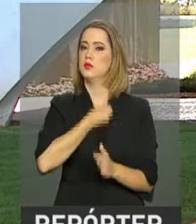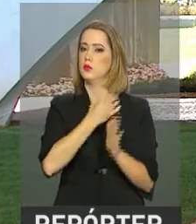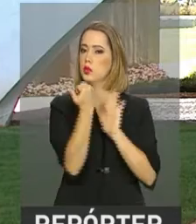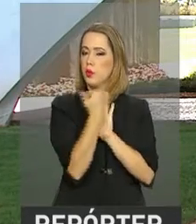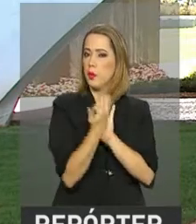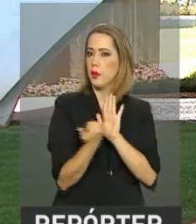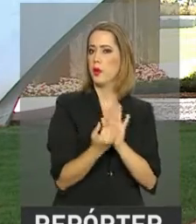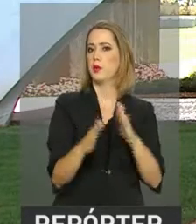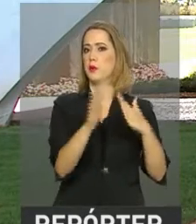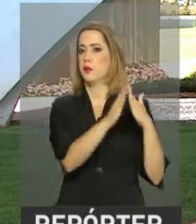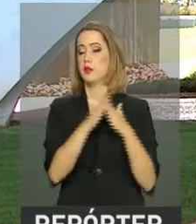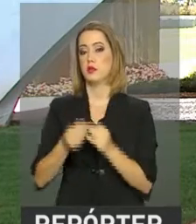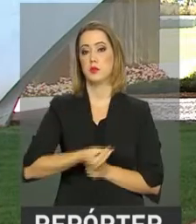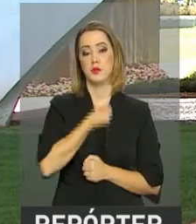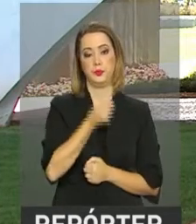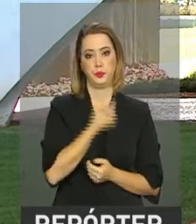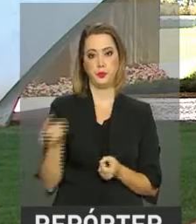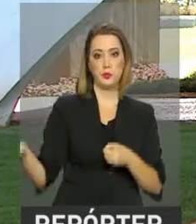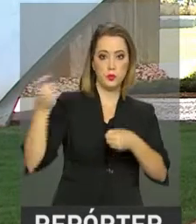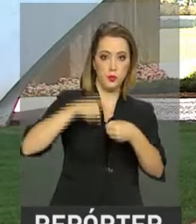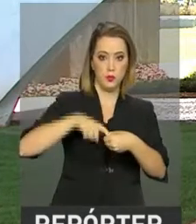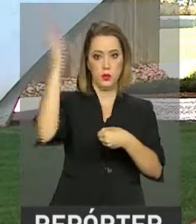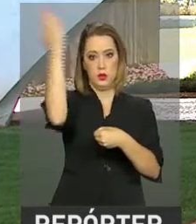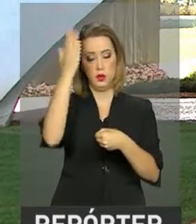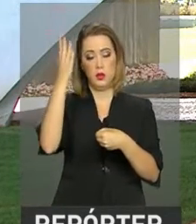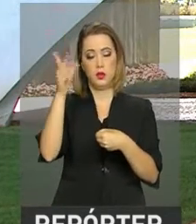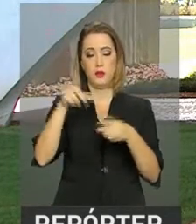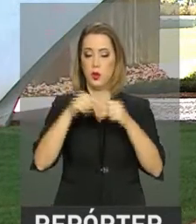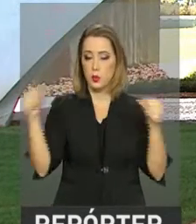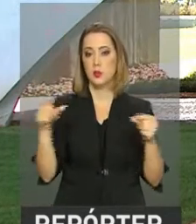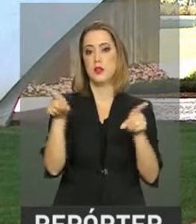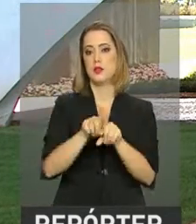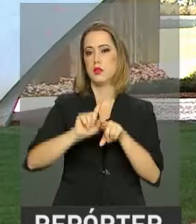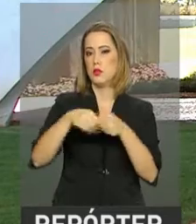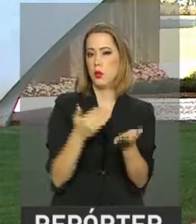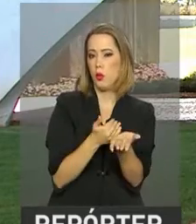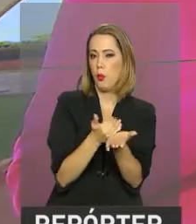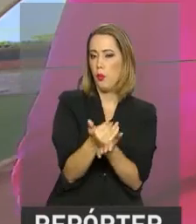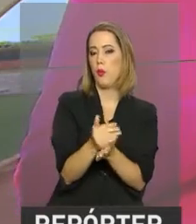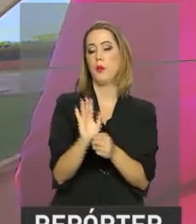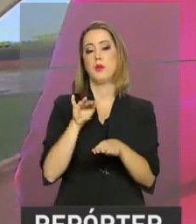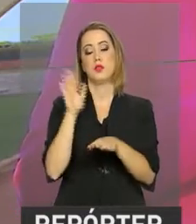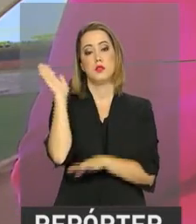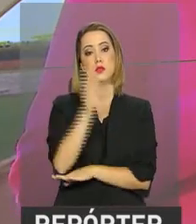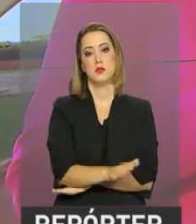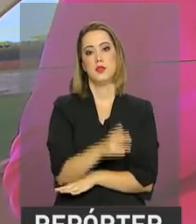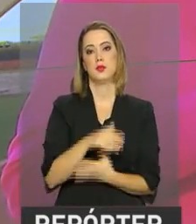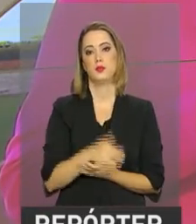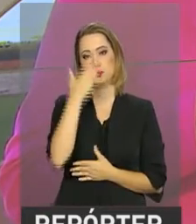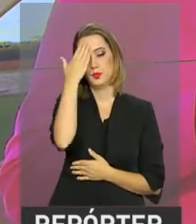vida o retorno para o brasil está previsto para o início da tarde zé luis obrigado pelas informações